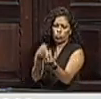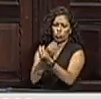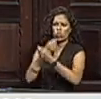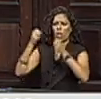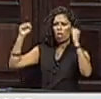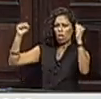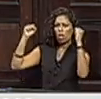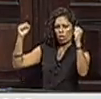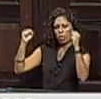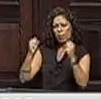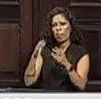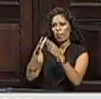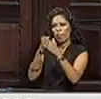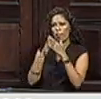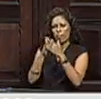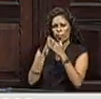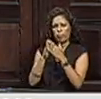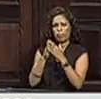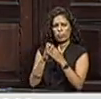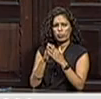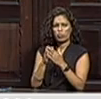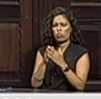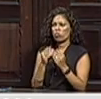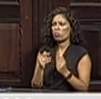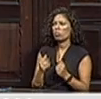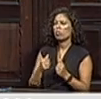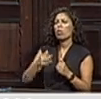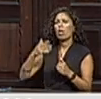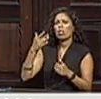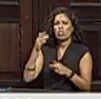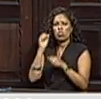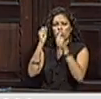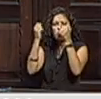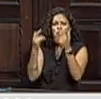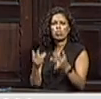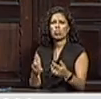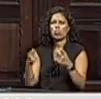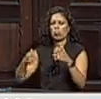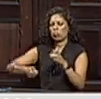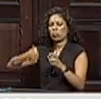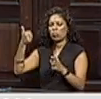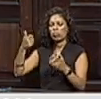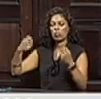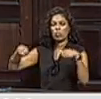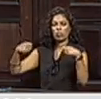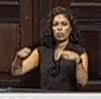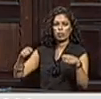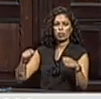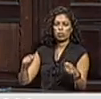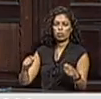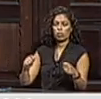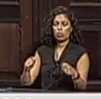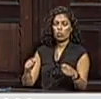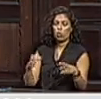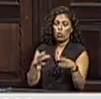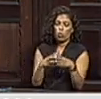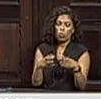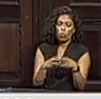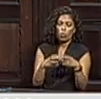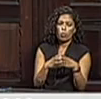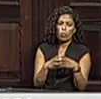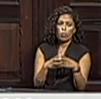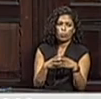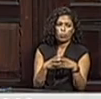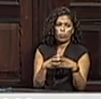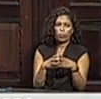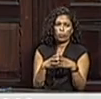manifestando, inclusive, grandes expectativas. Quer dizer que o setor patronal